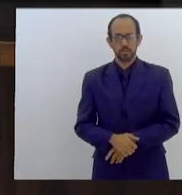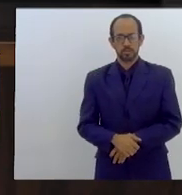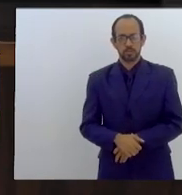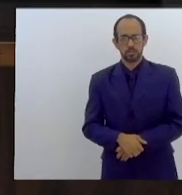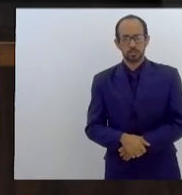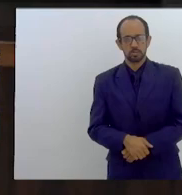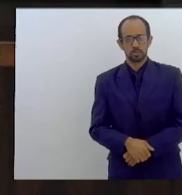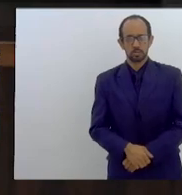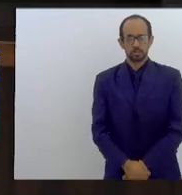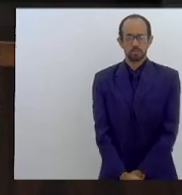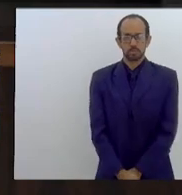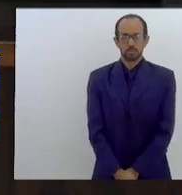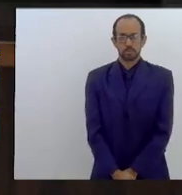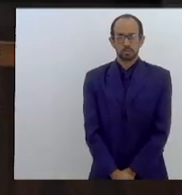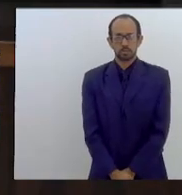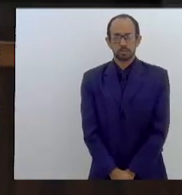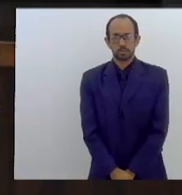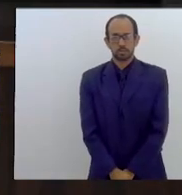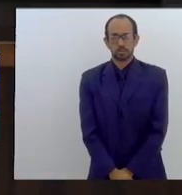Pedro Ricardo.